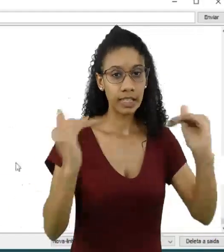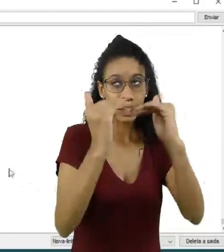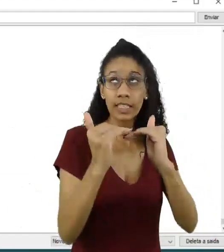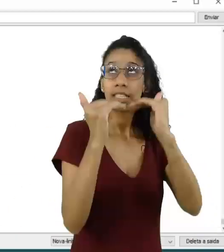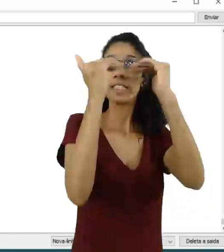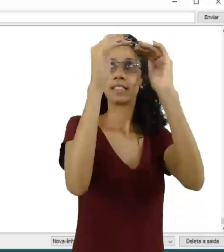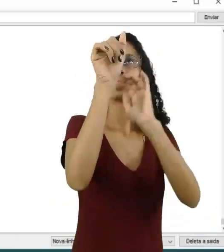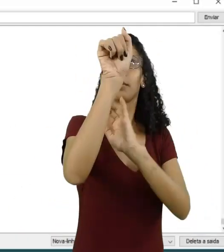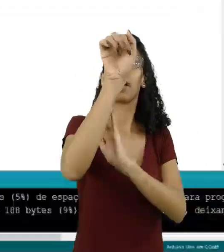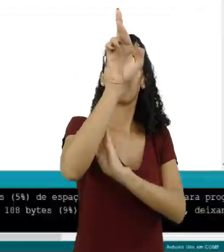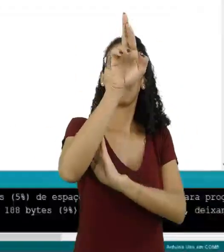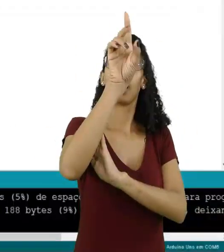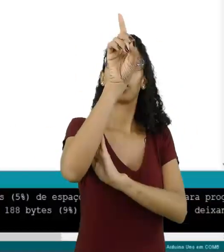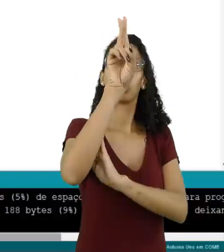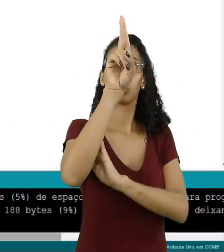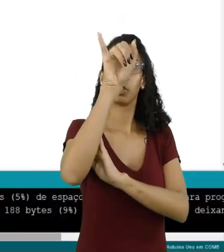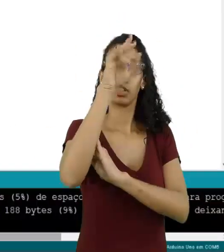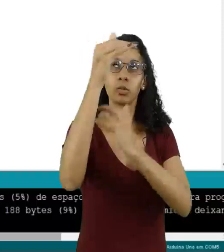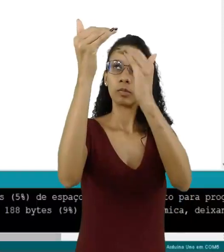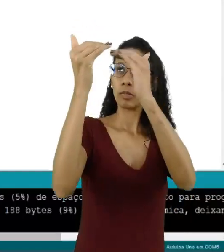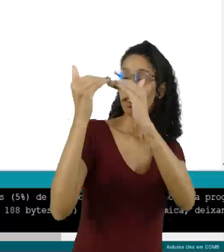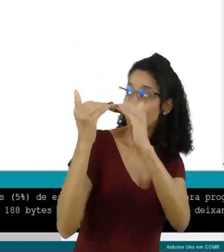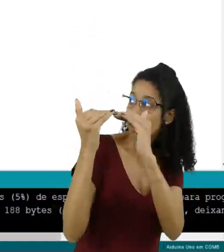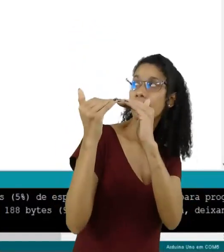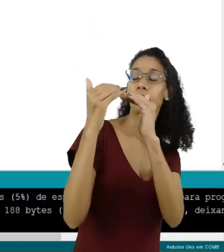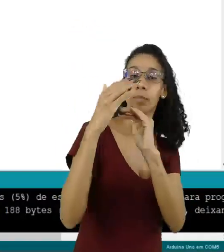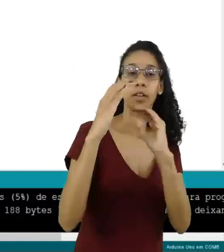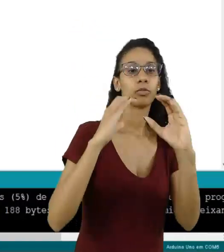E aqui em cima eu tenho o meu Arduino. Deixa eu